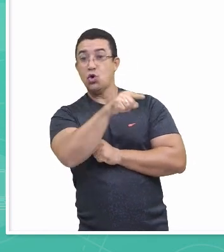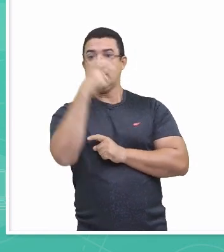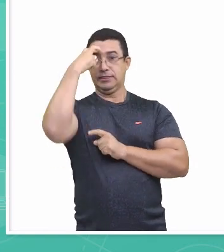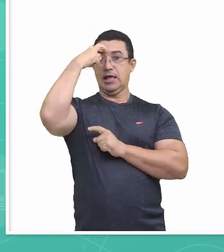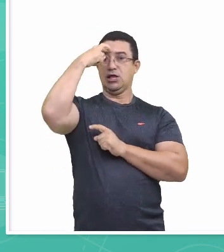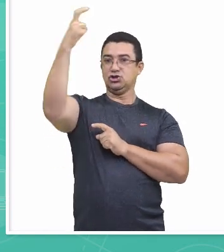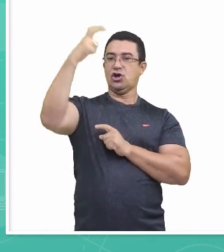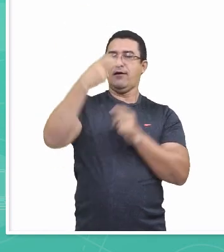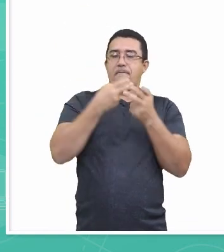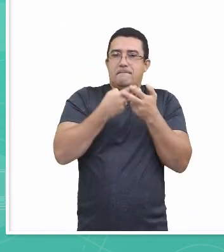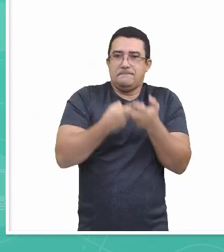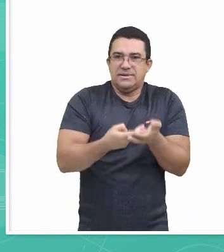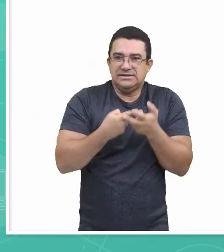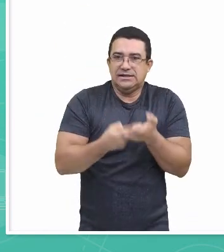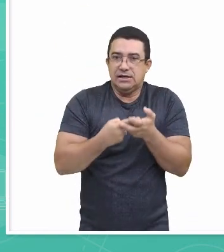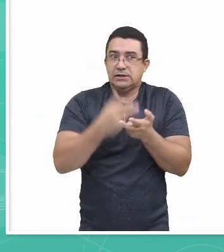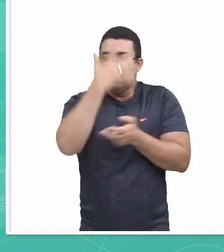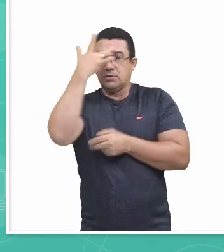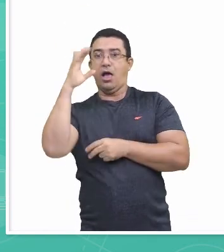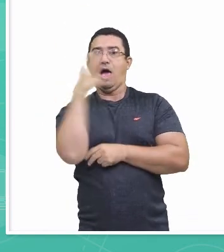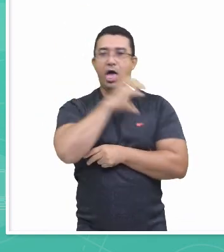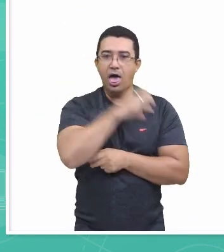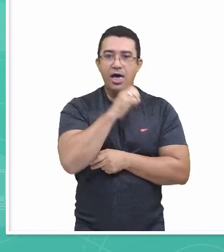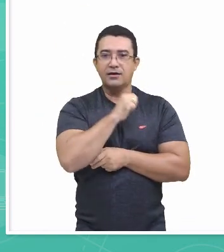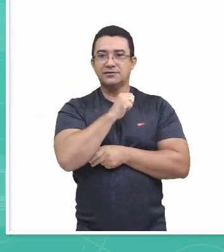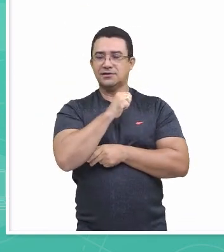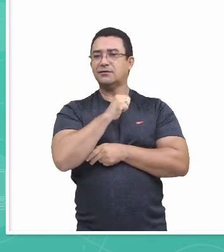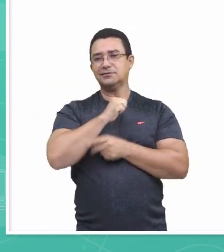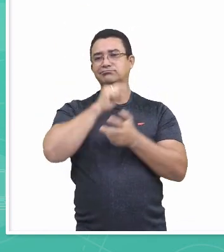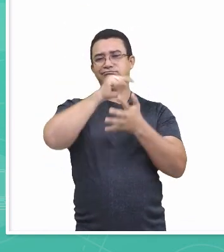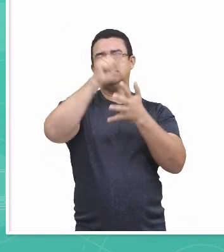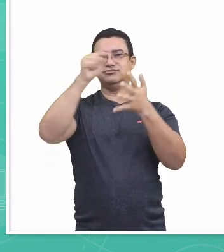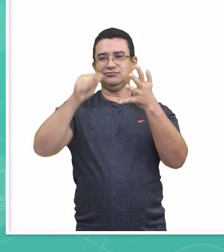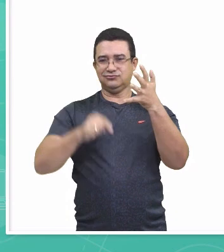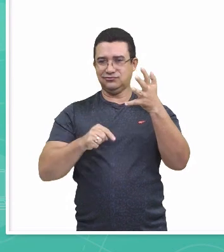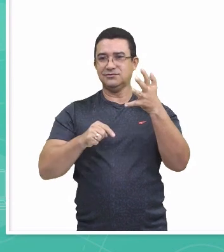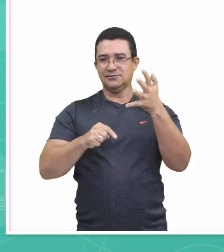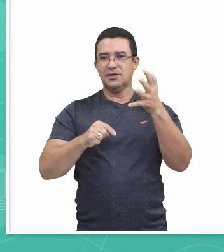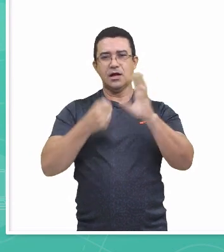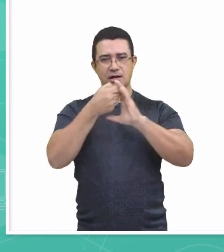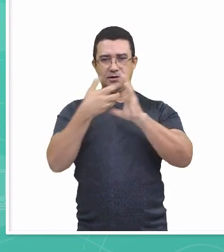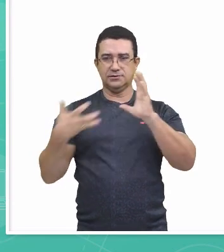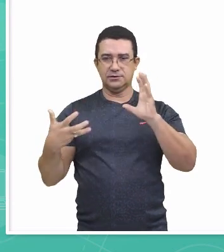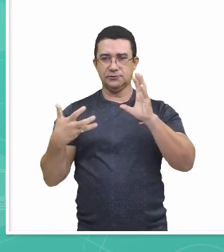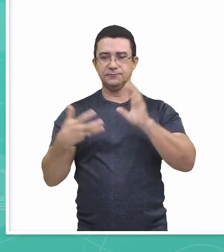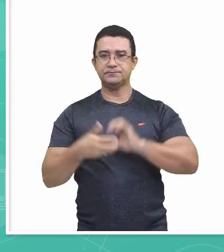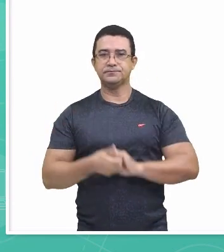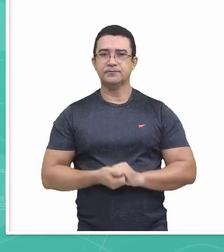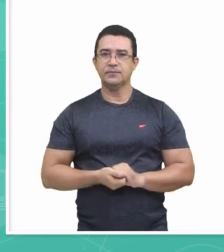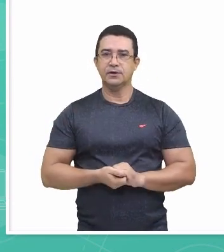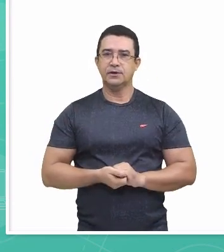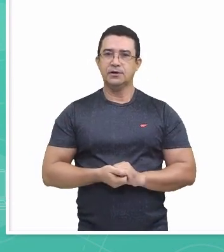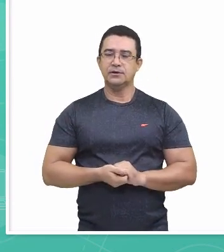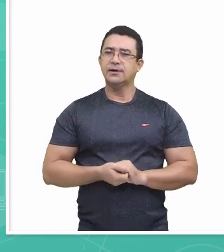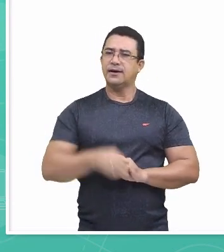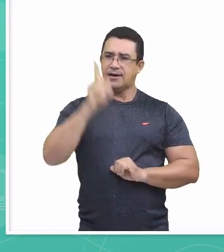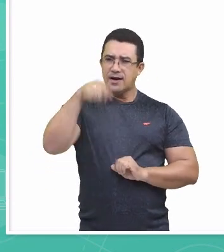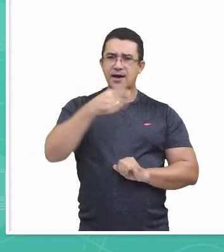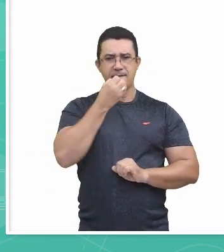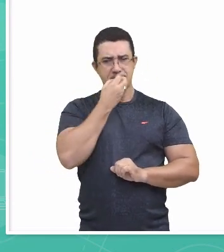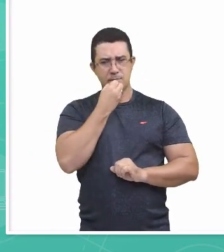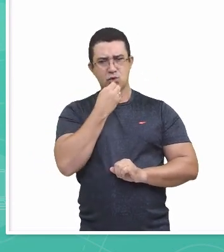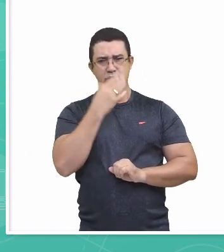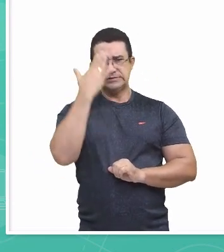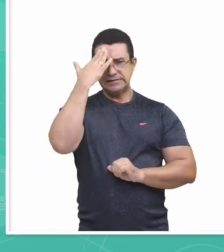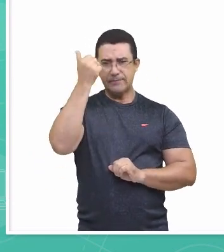o paciente, o apressado e assim por diante. Muito bem. Então, o que é interessante sabermos a respeito aí